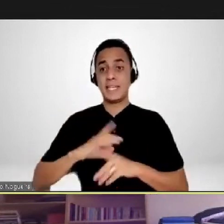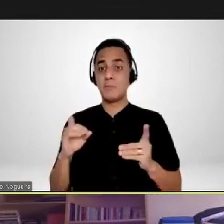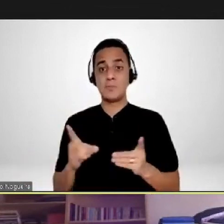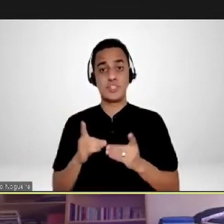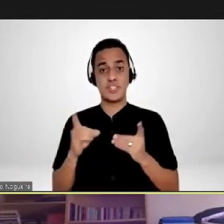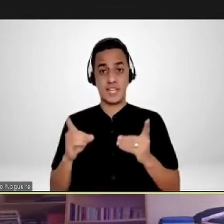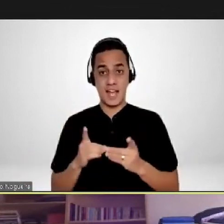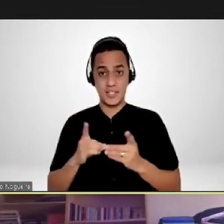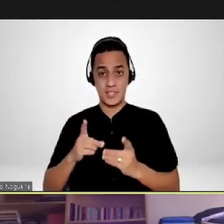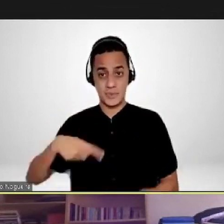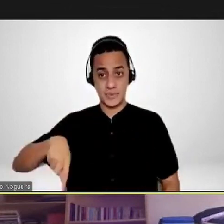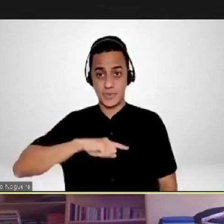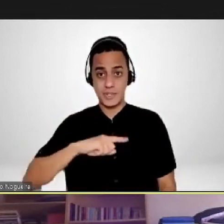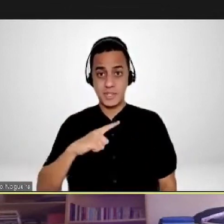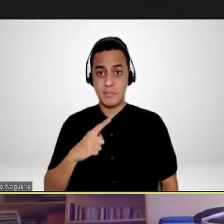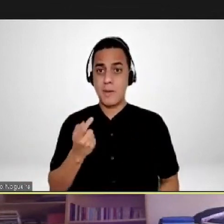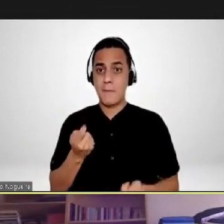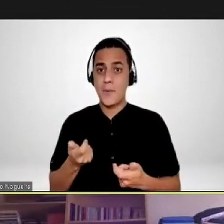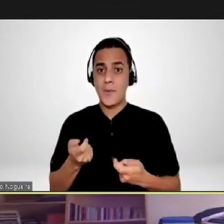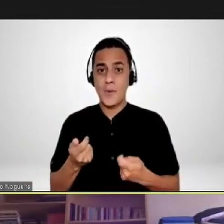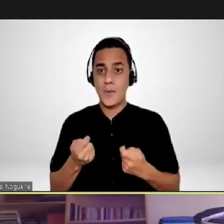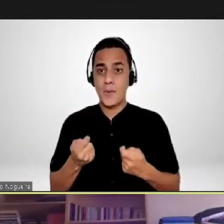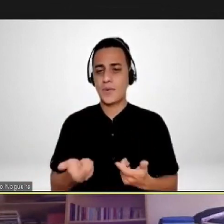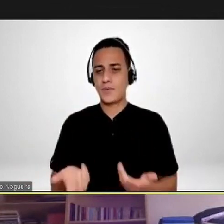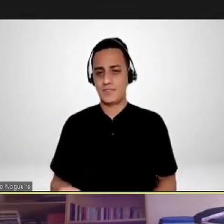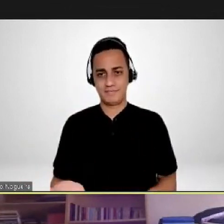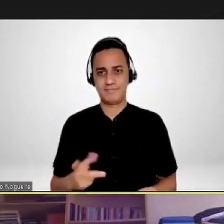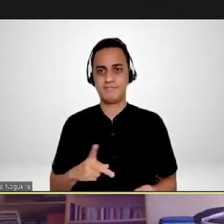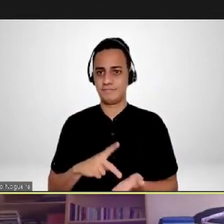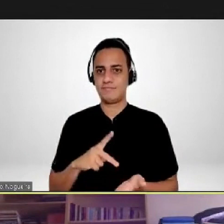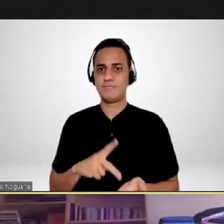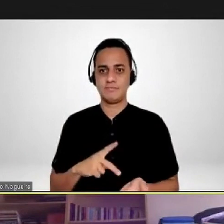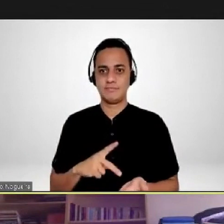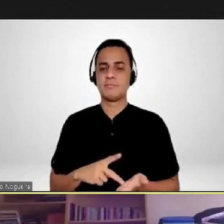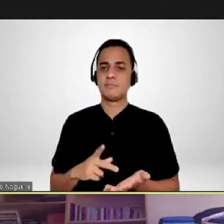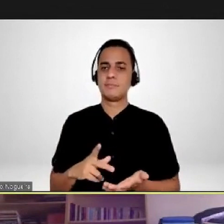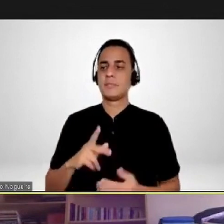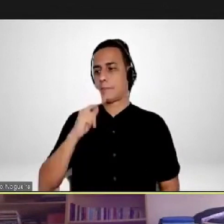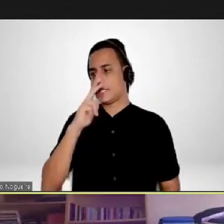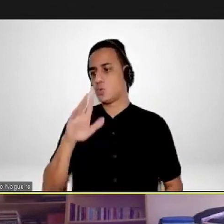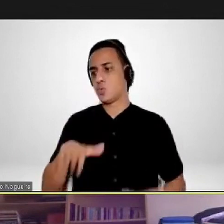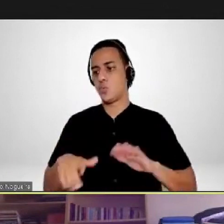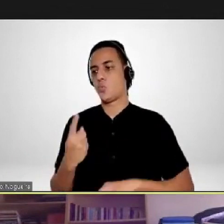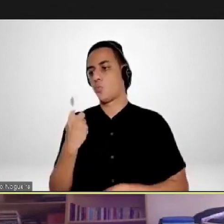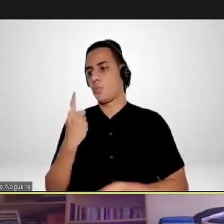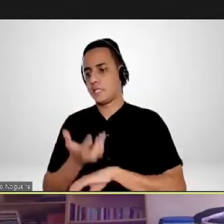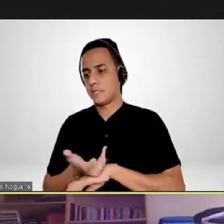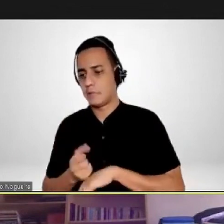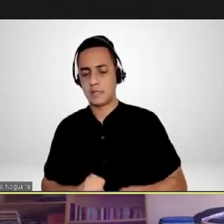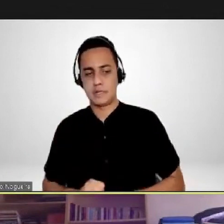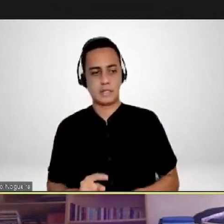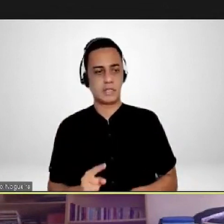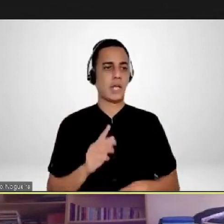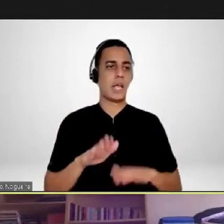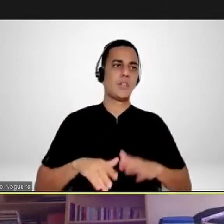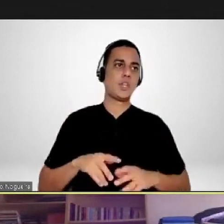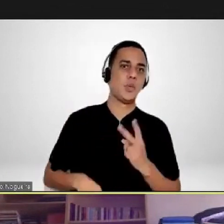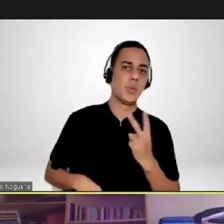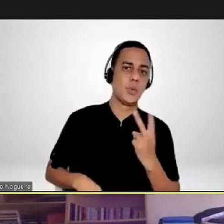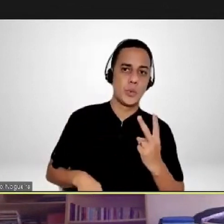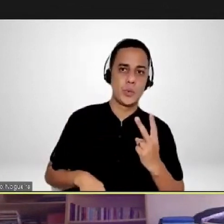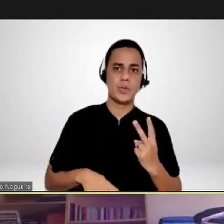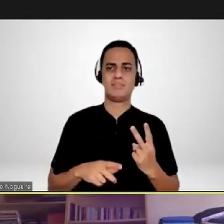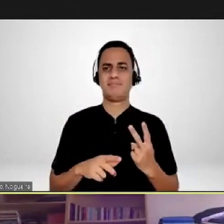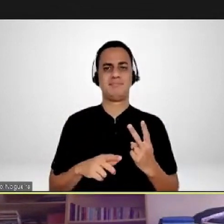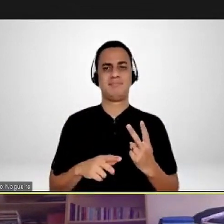para isso, né? Muito pequeno. Eu acho que uma disciplina, ou mesmo duas, no curso de pedagogia, é muito